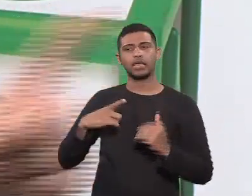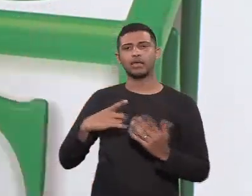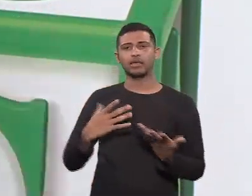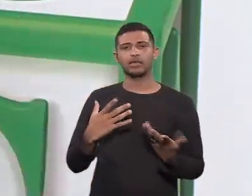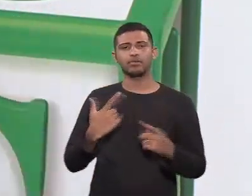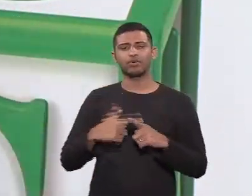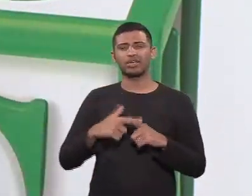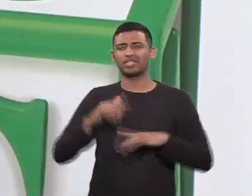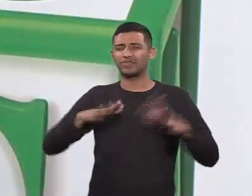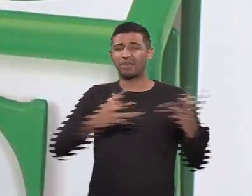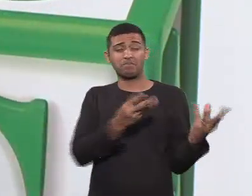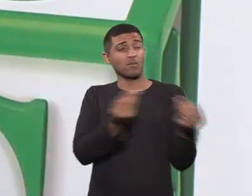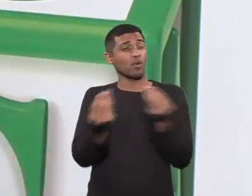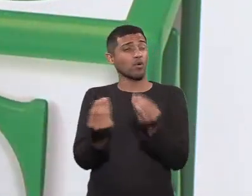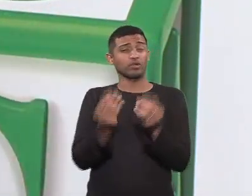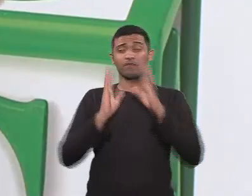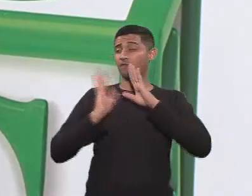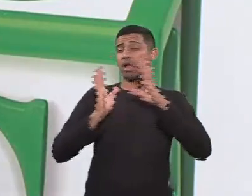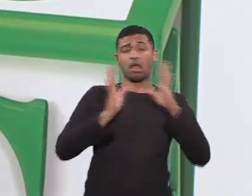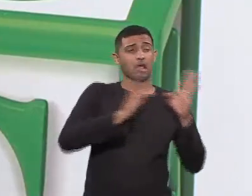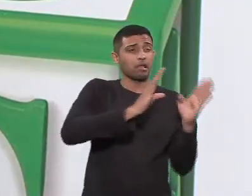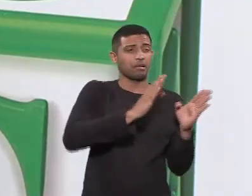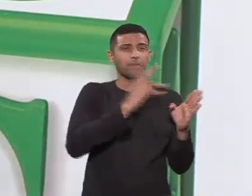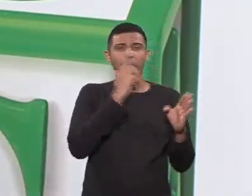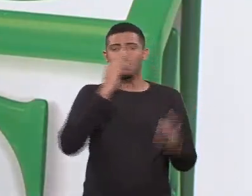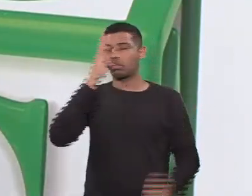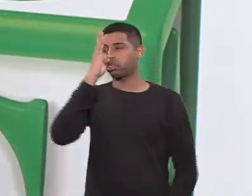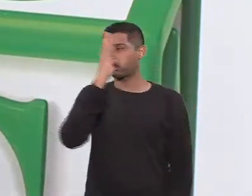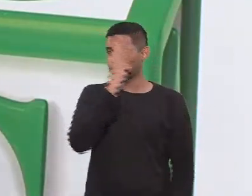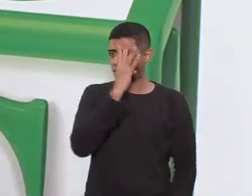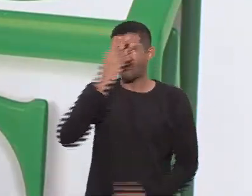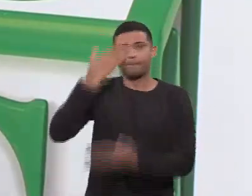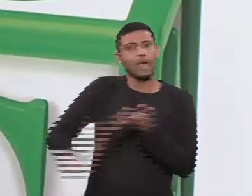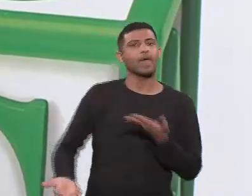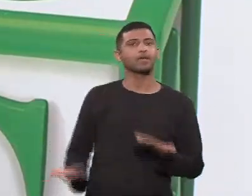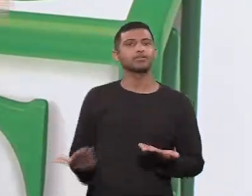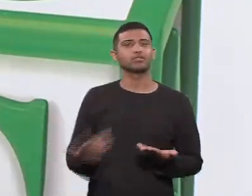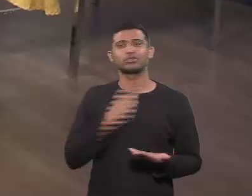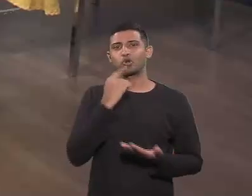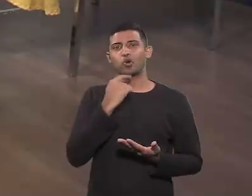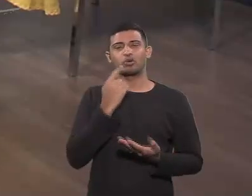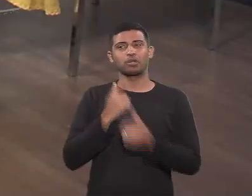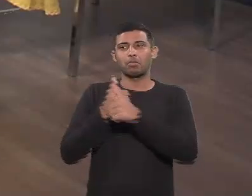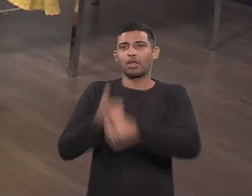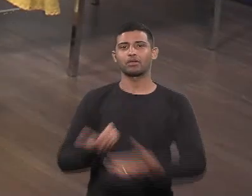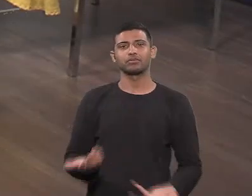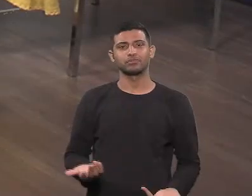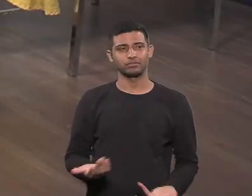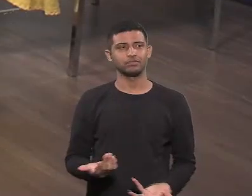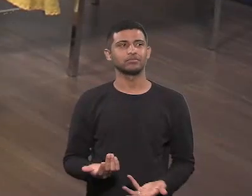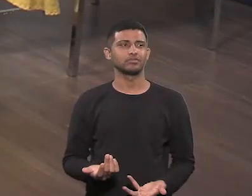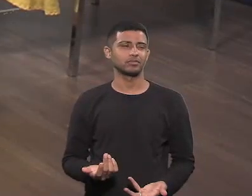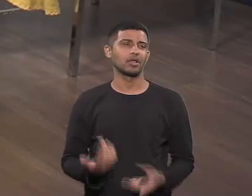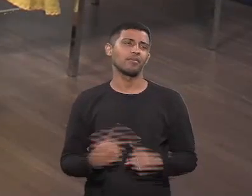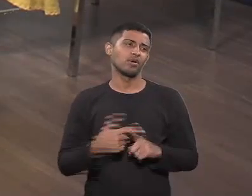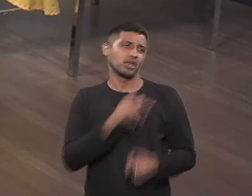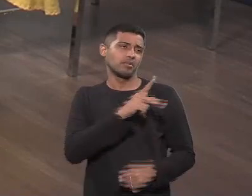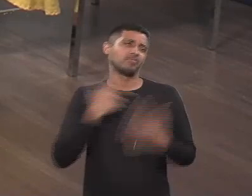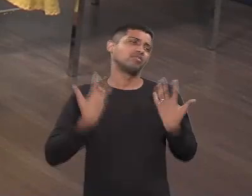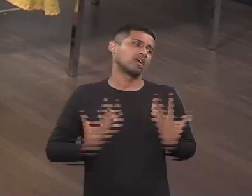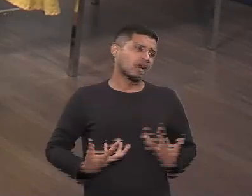vezes você passa por tantos, você perde esse frescor, né? Esse olhar, né? Mas o professor também cansa, o